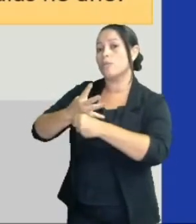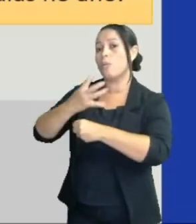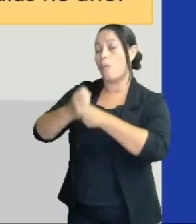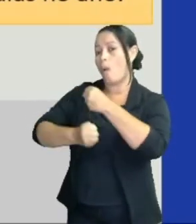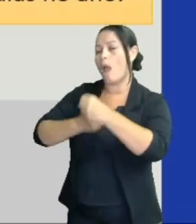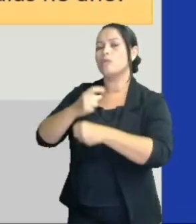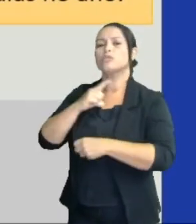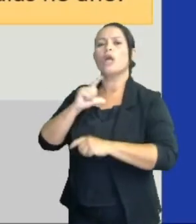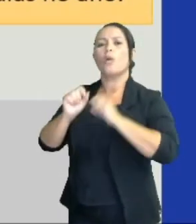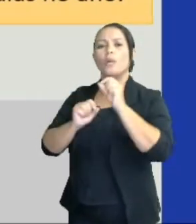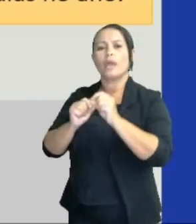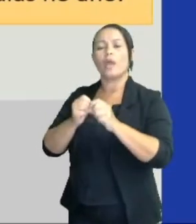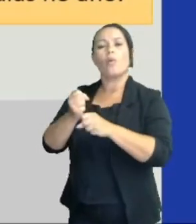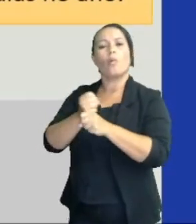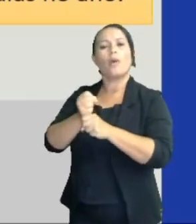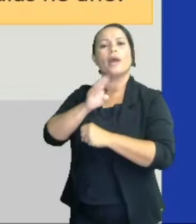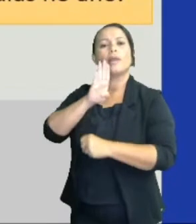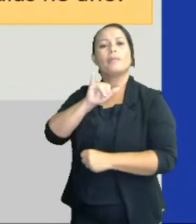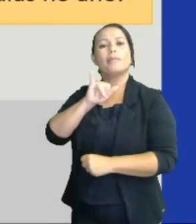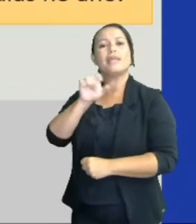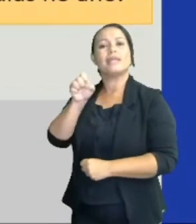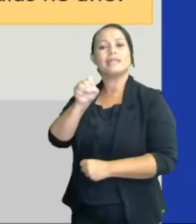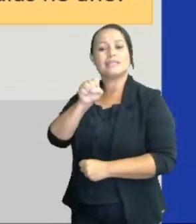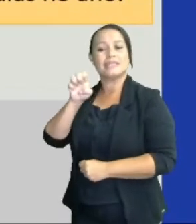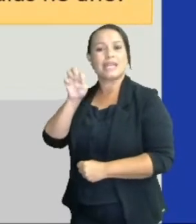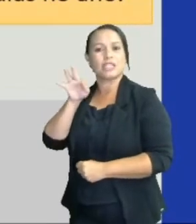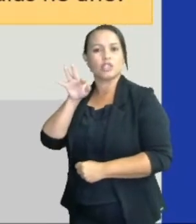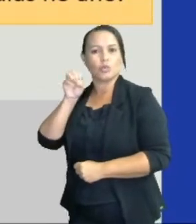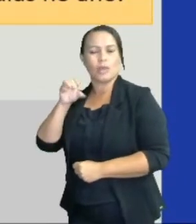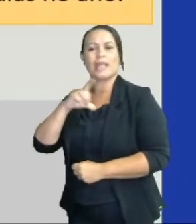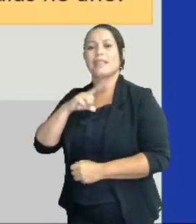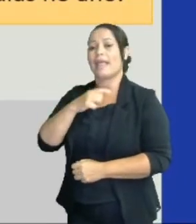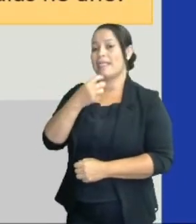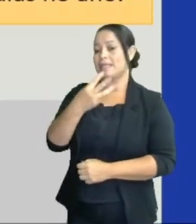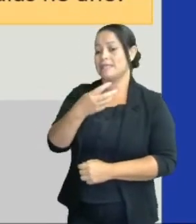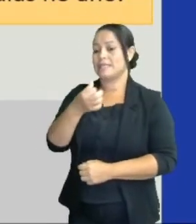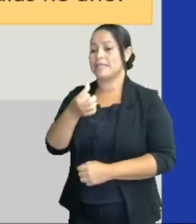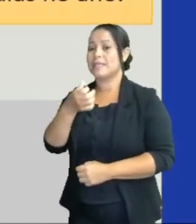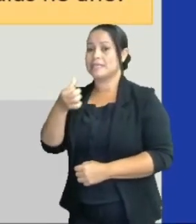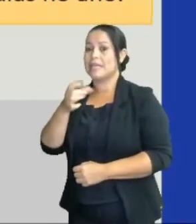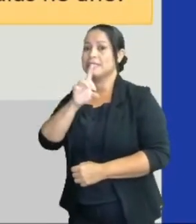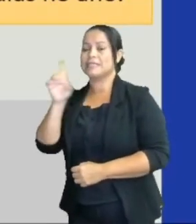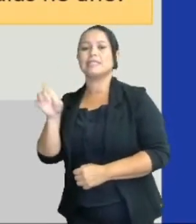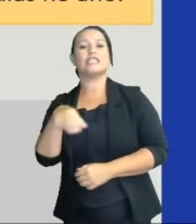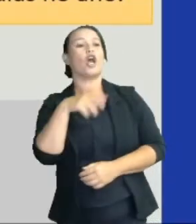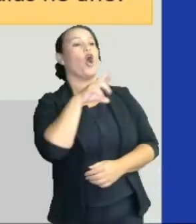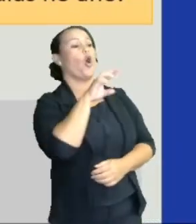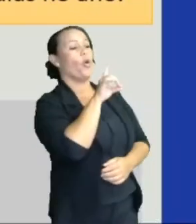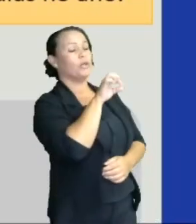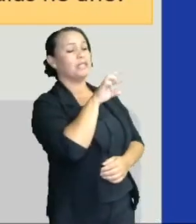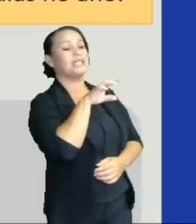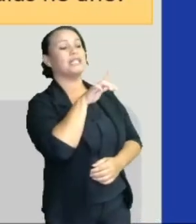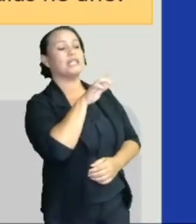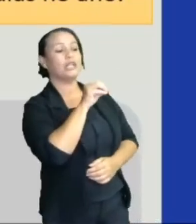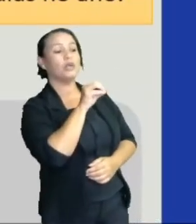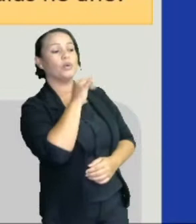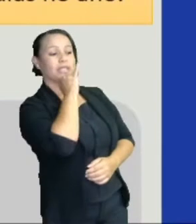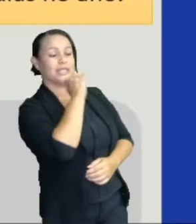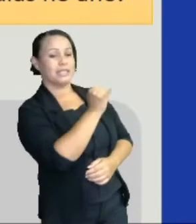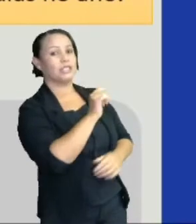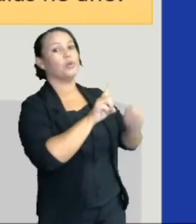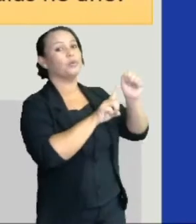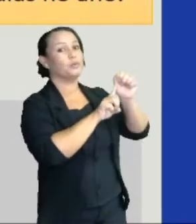anos, ocorre o ano bissexto, que tem 366 dias. Rodrigo comenta: